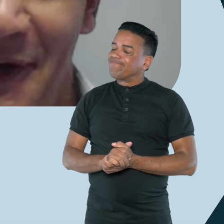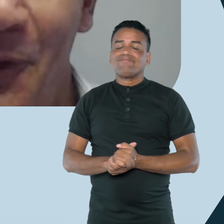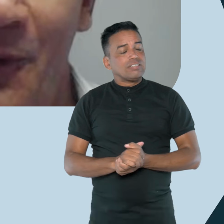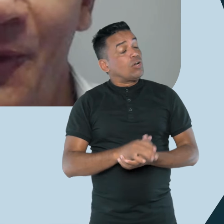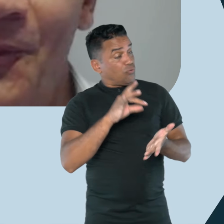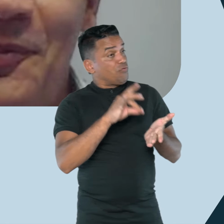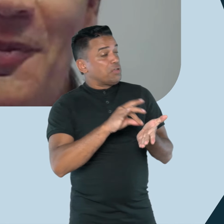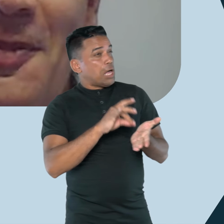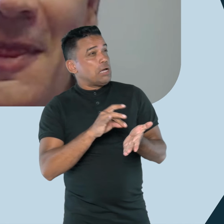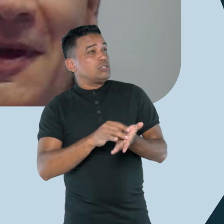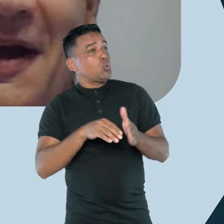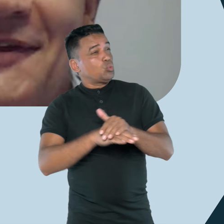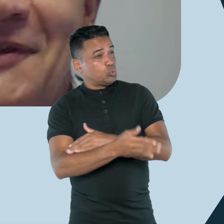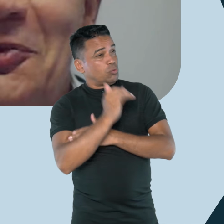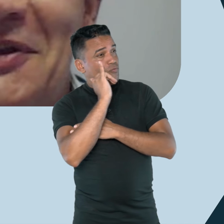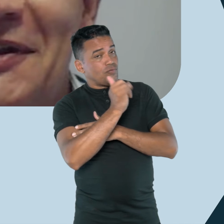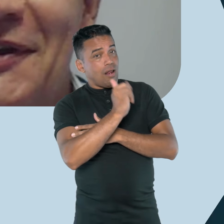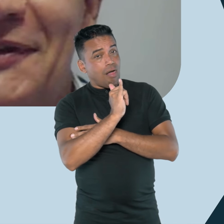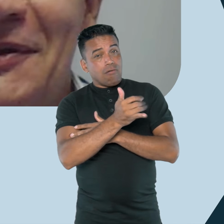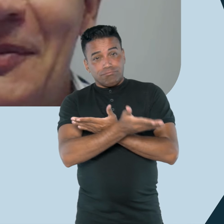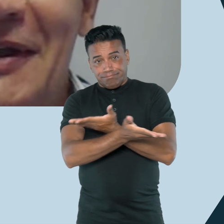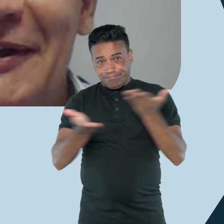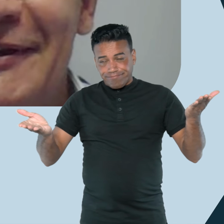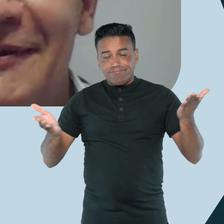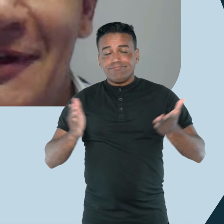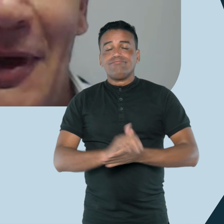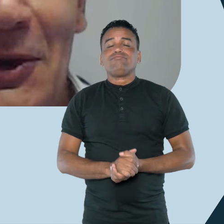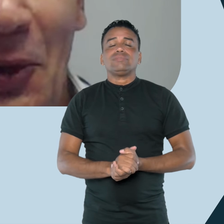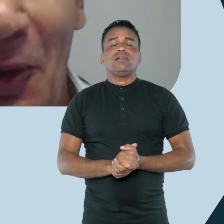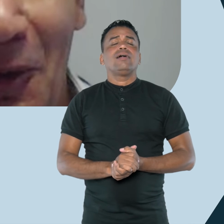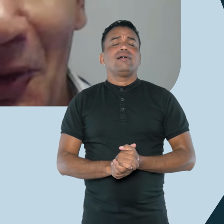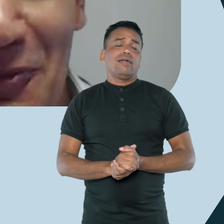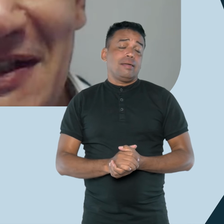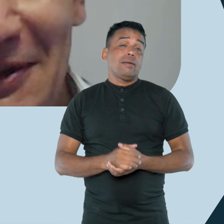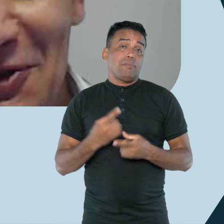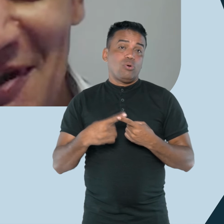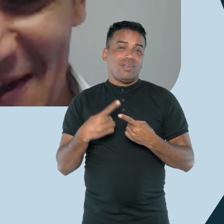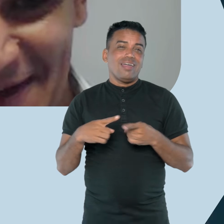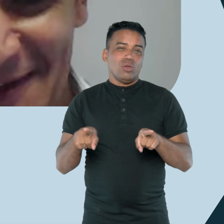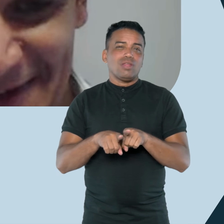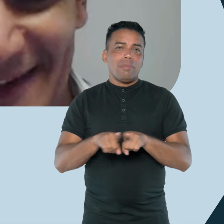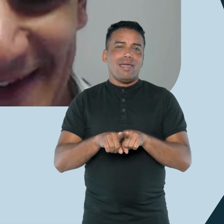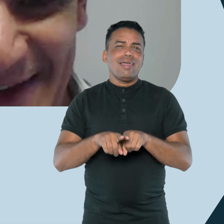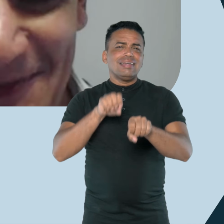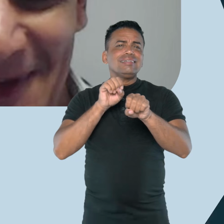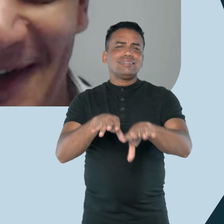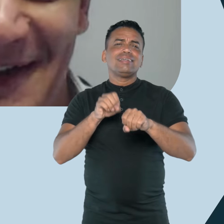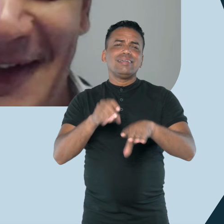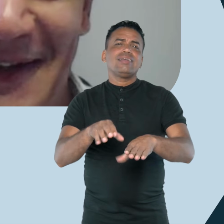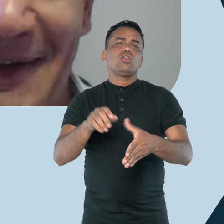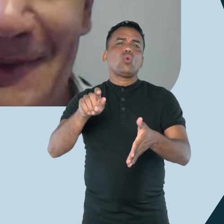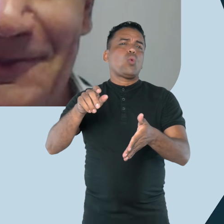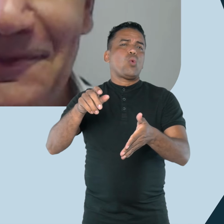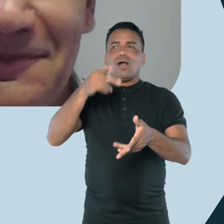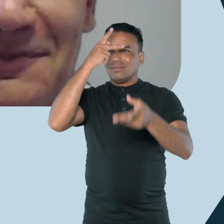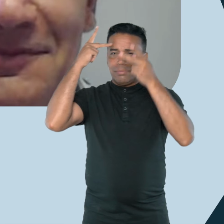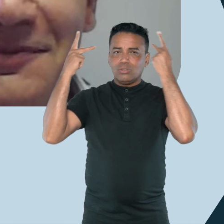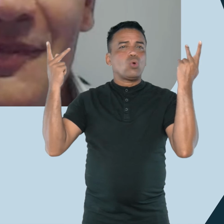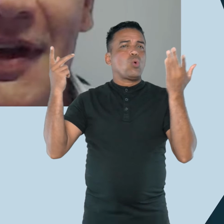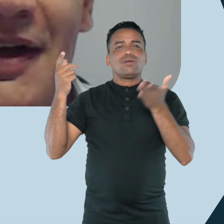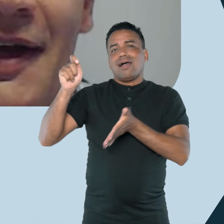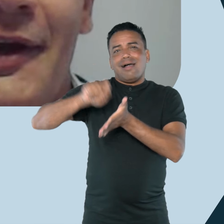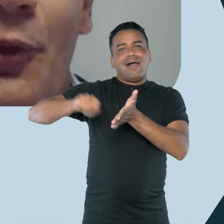né? Até porque também trabalho com oficinas de escrita, né?